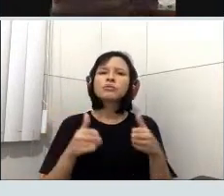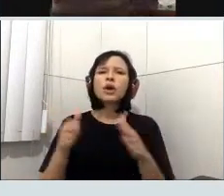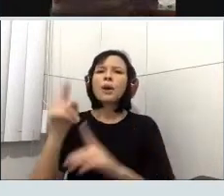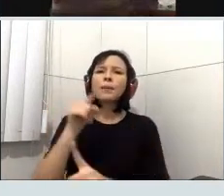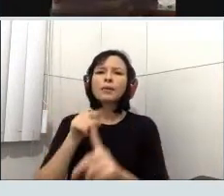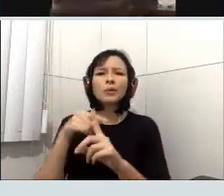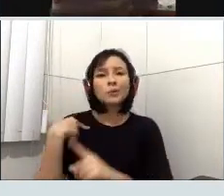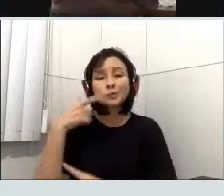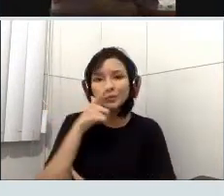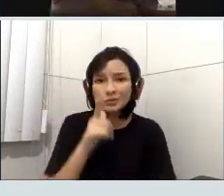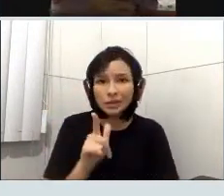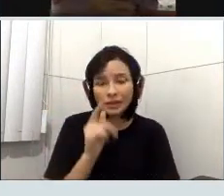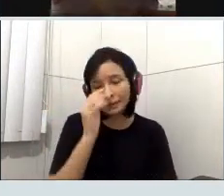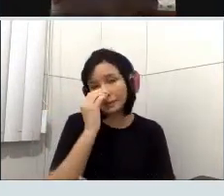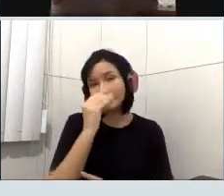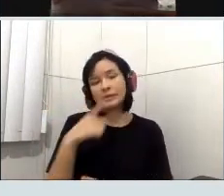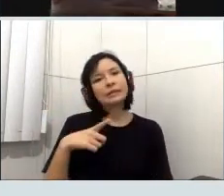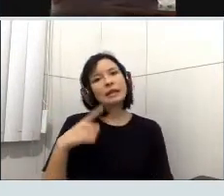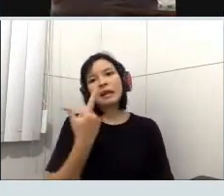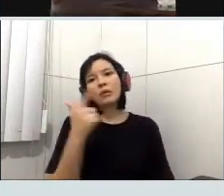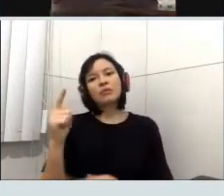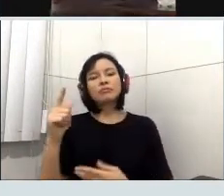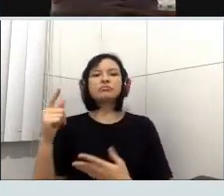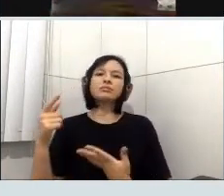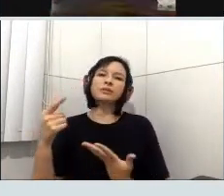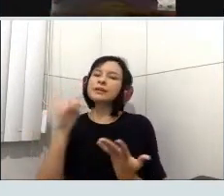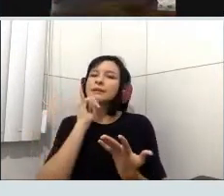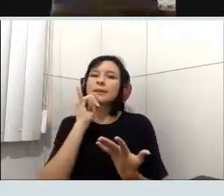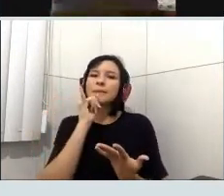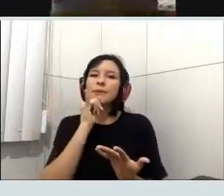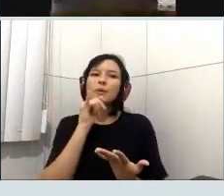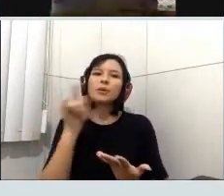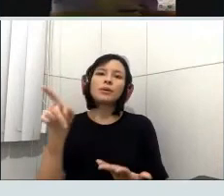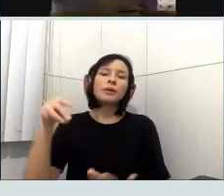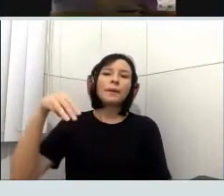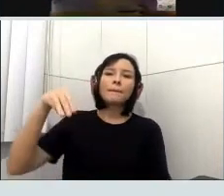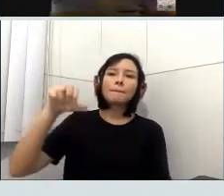diversas possibilidades. E o jeito que Maria Eduarda vai gostar de escrever